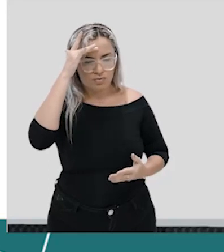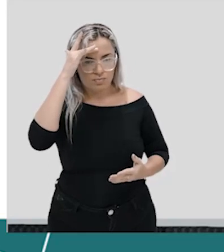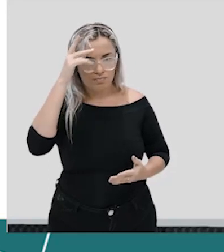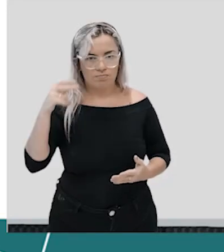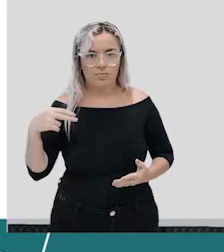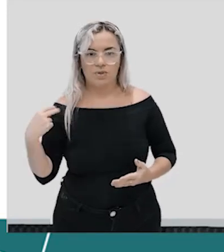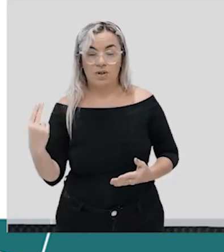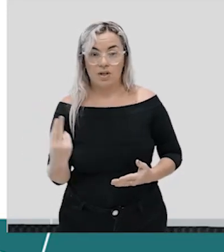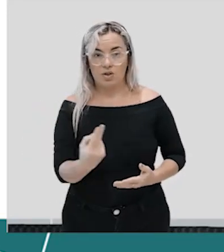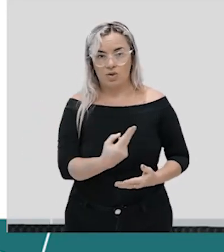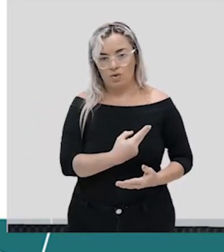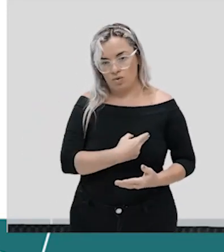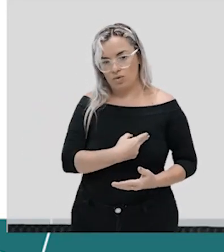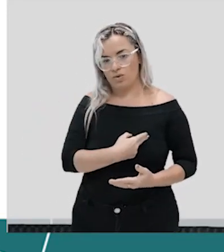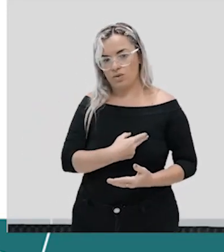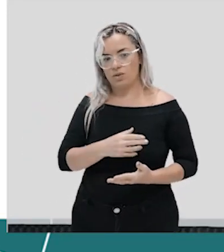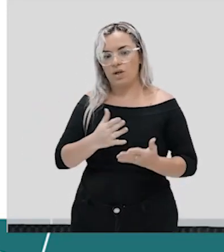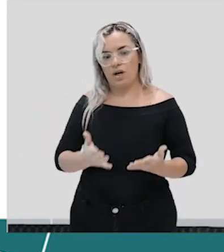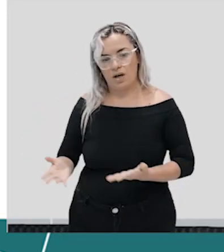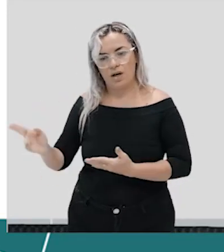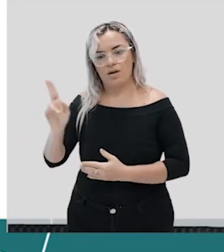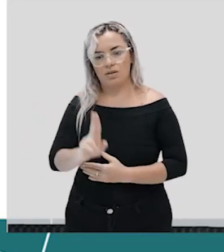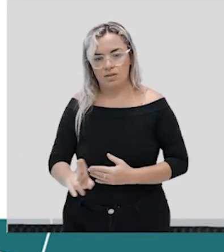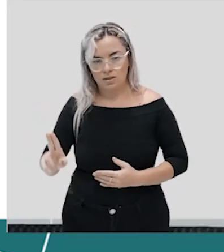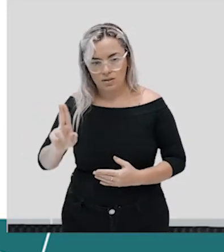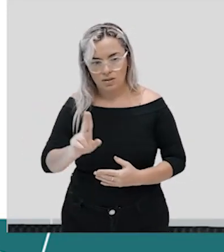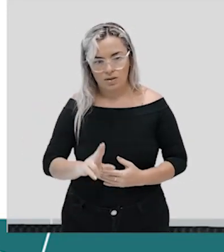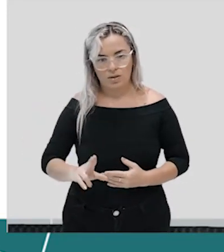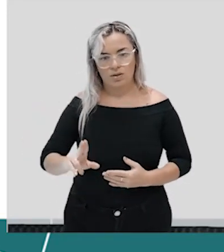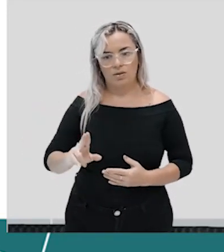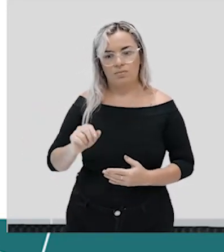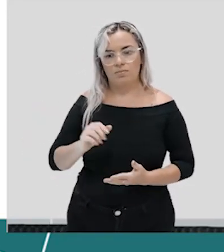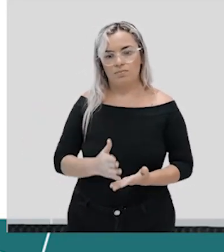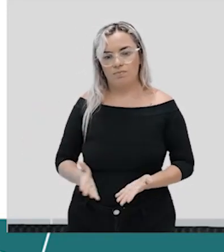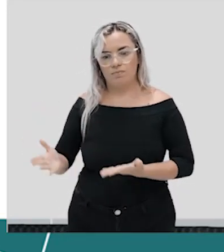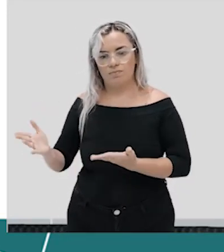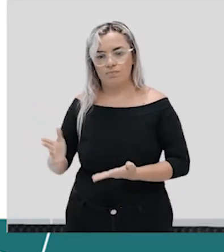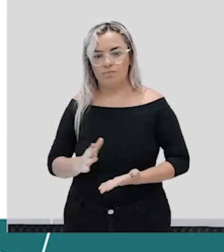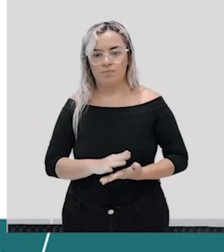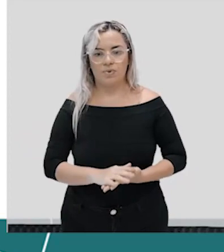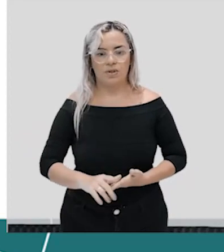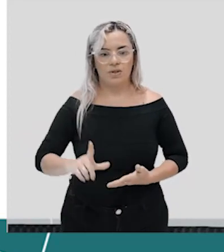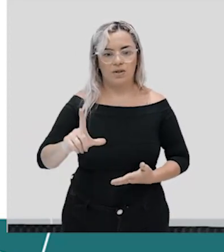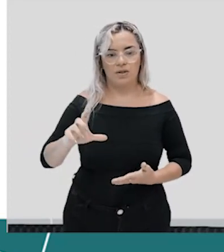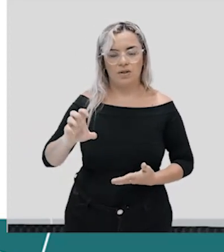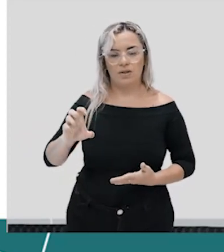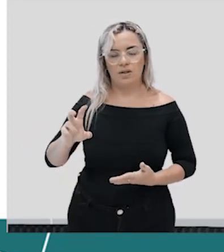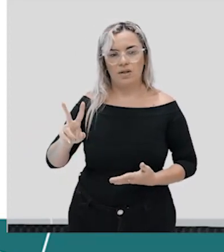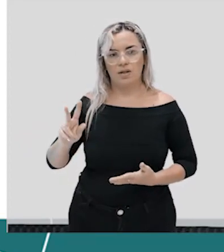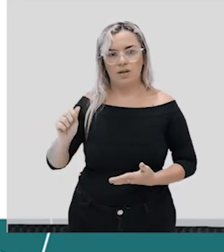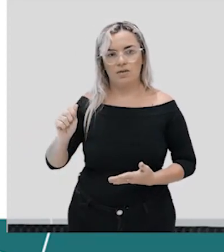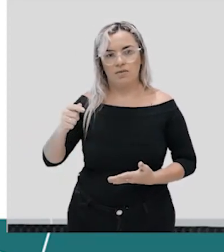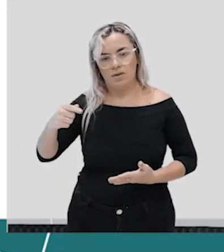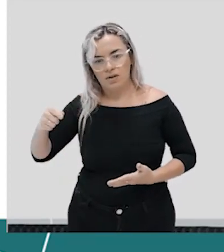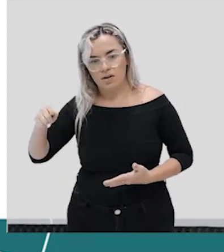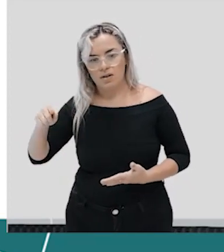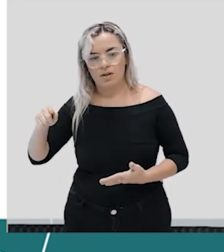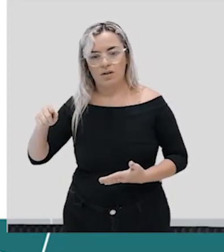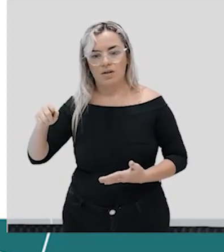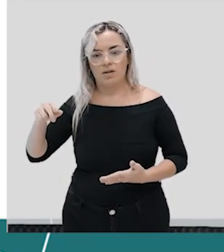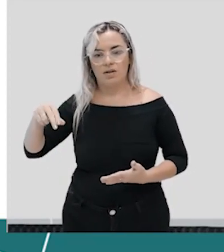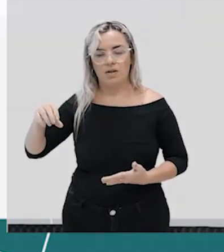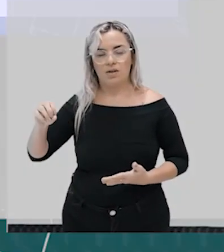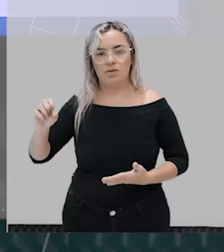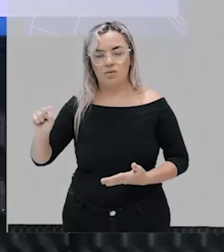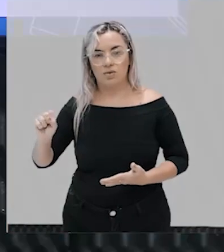nós mesmos. Então, leva-nos, tá bom? Leva-nos a concluir que, se fosse o verbo haver, ia